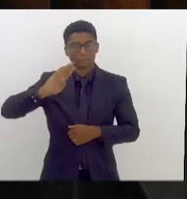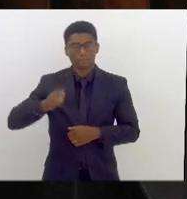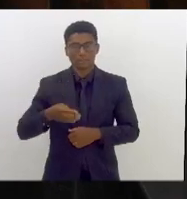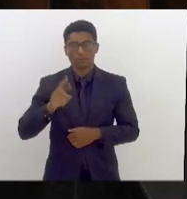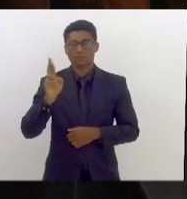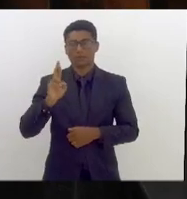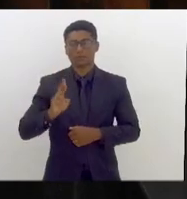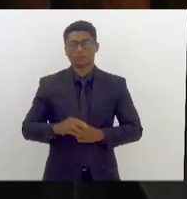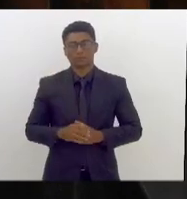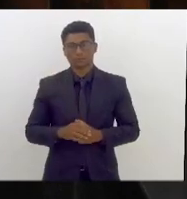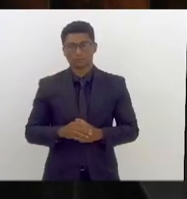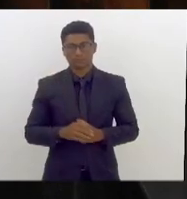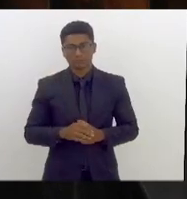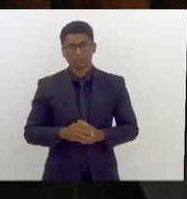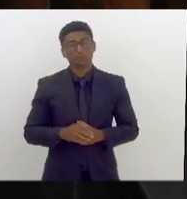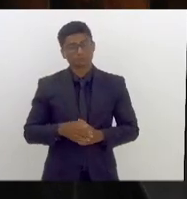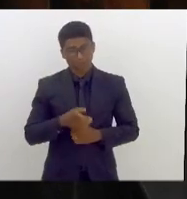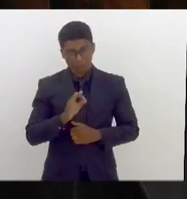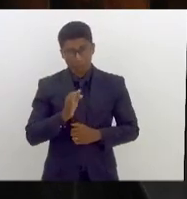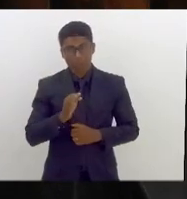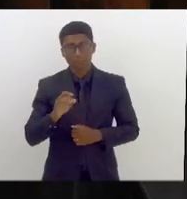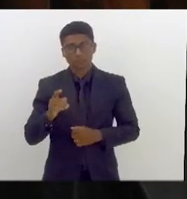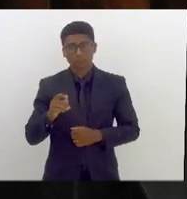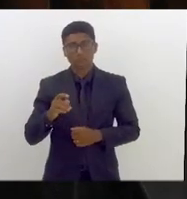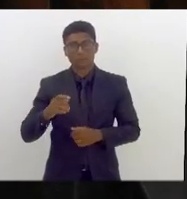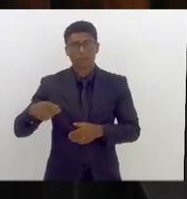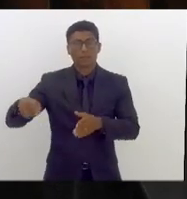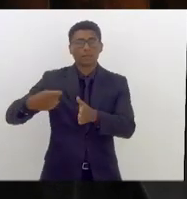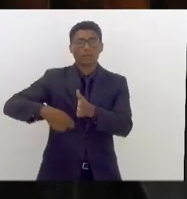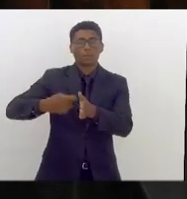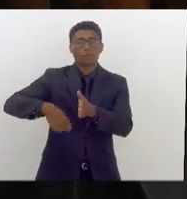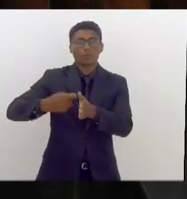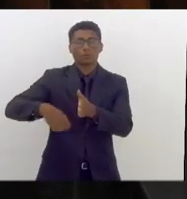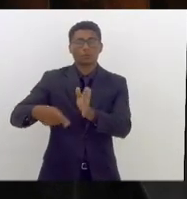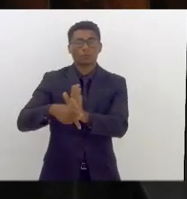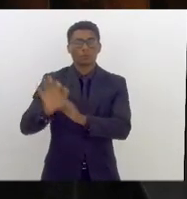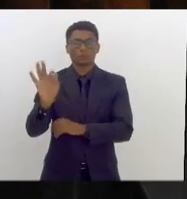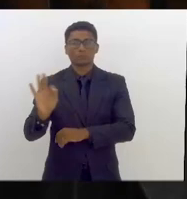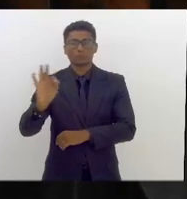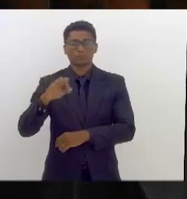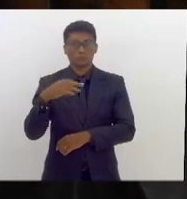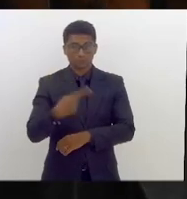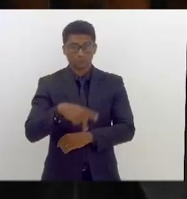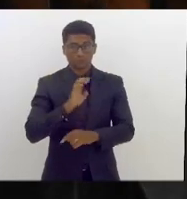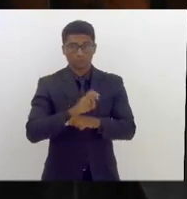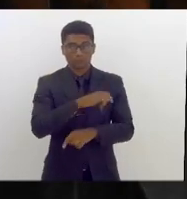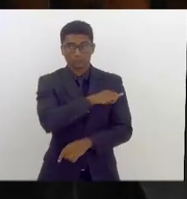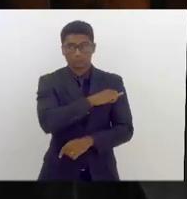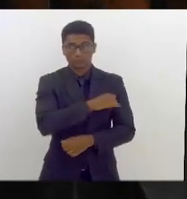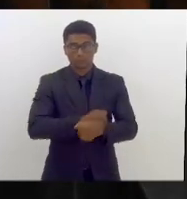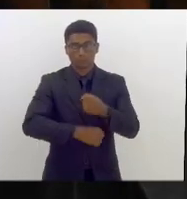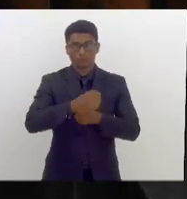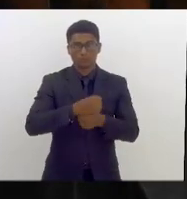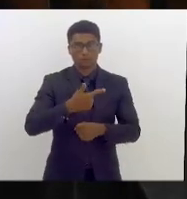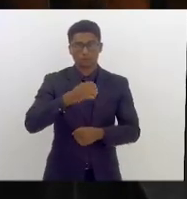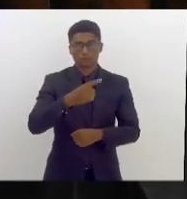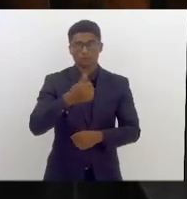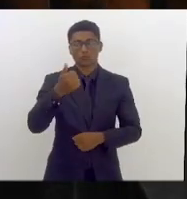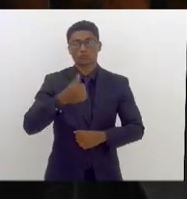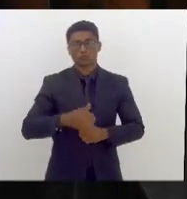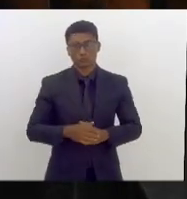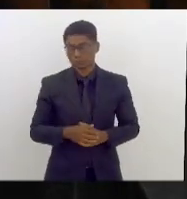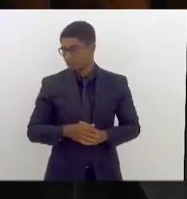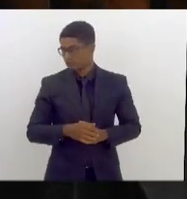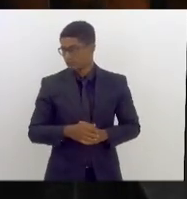reais. Foi a arrecadação em tributos da União no território do Rio de Janeiro no ano 2021.